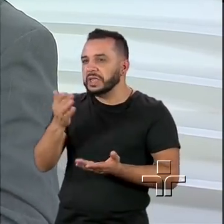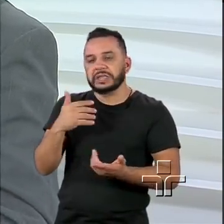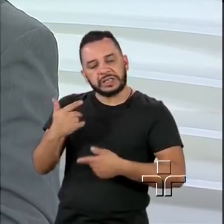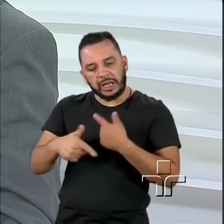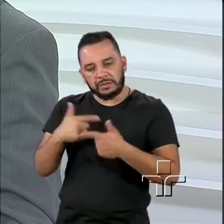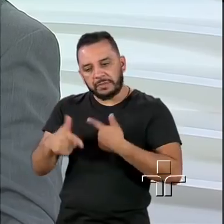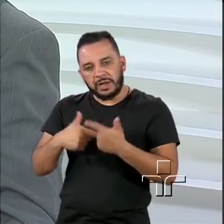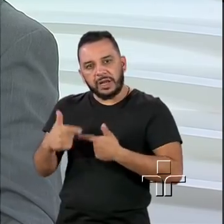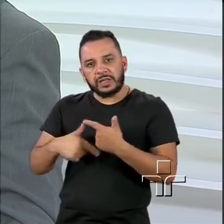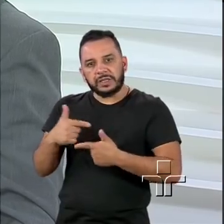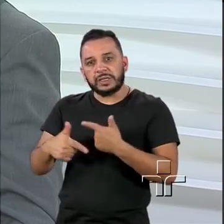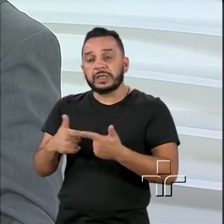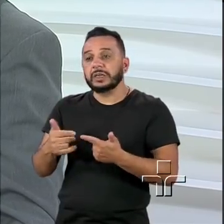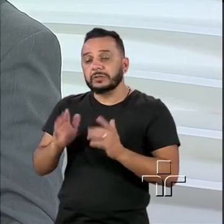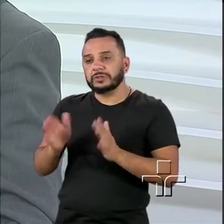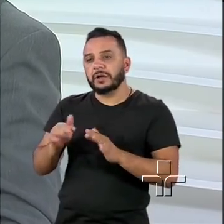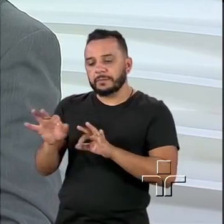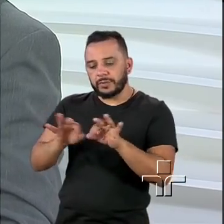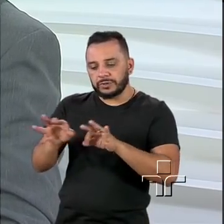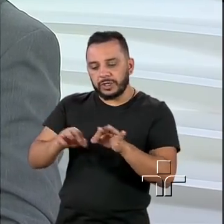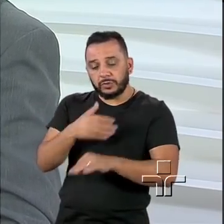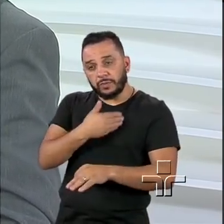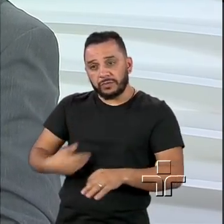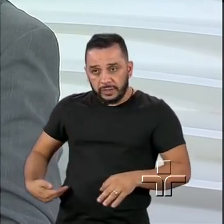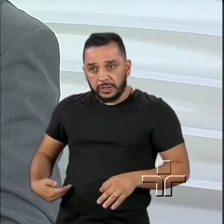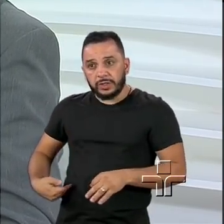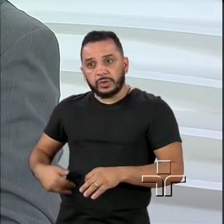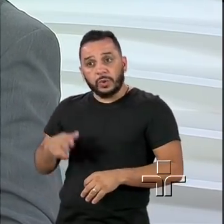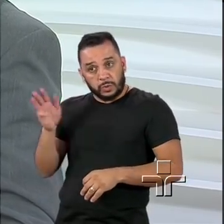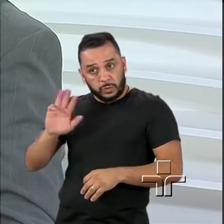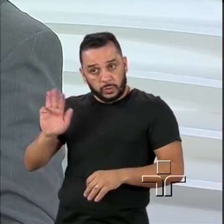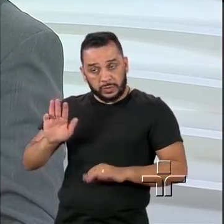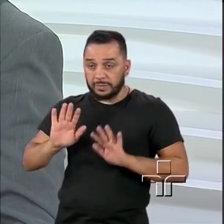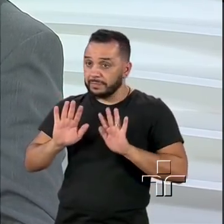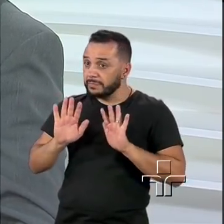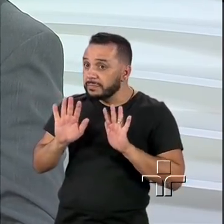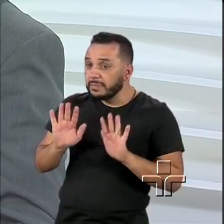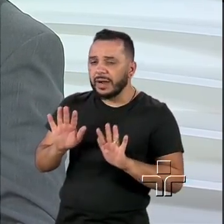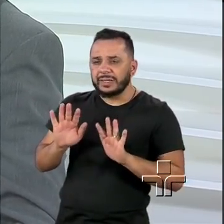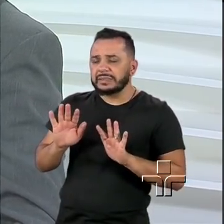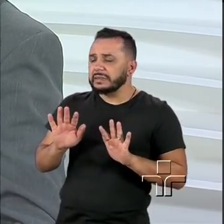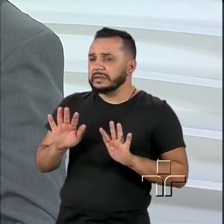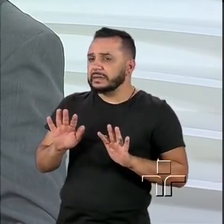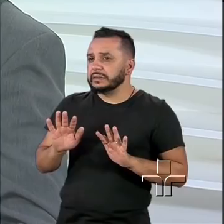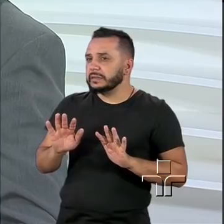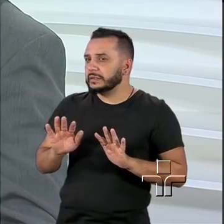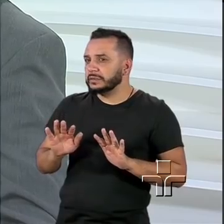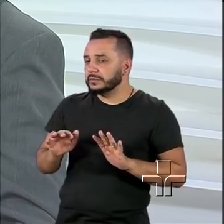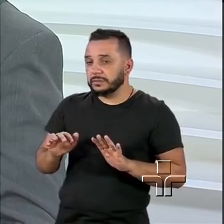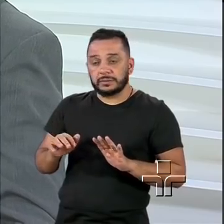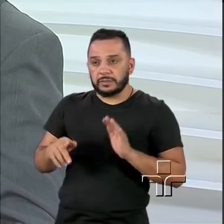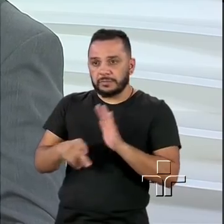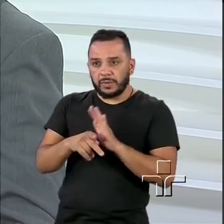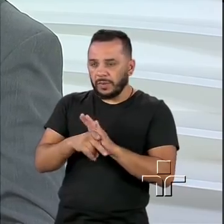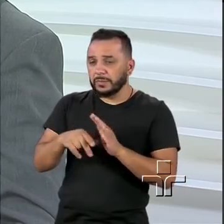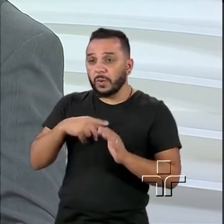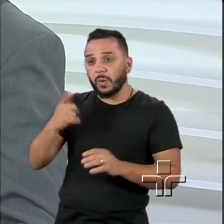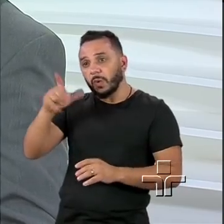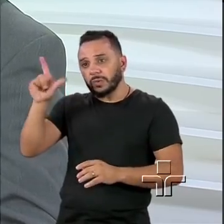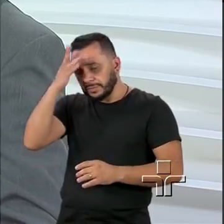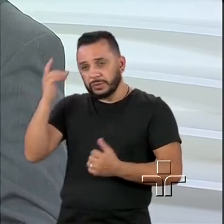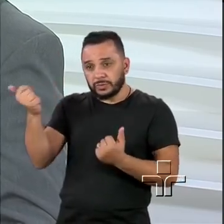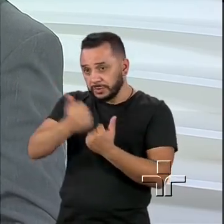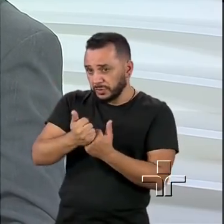fantástico, coordenação do nosso programa de governo do presidente Lula. Agora, não existe absolutamente nem plano B, nem plano C, nem